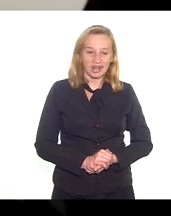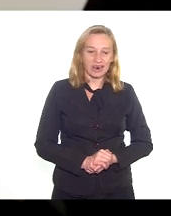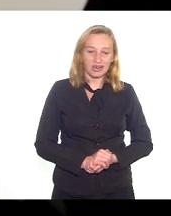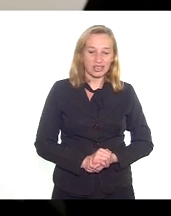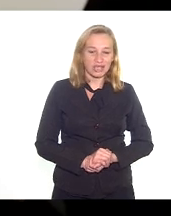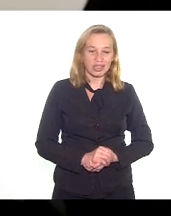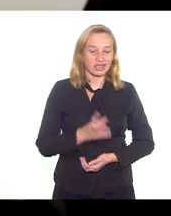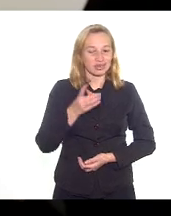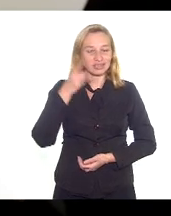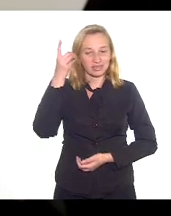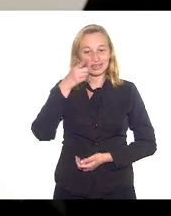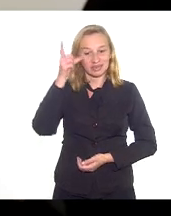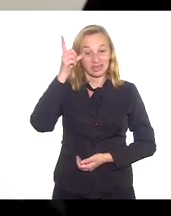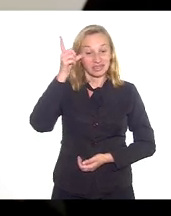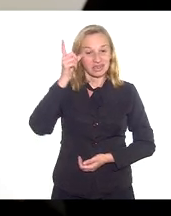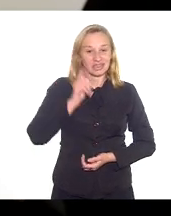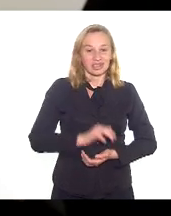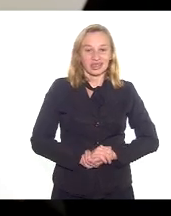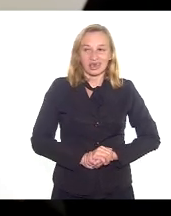Deputada Lucinha.